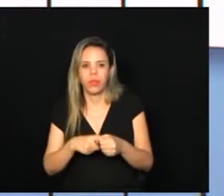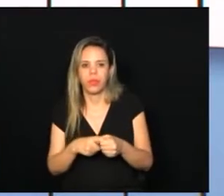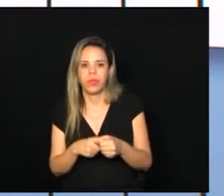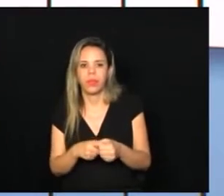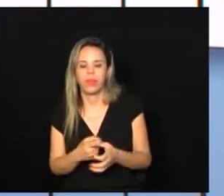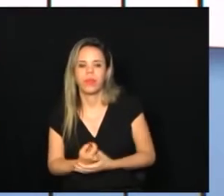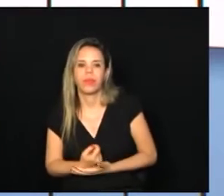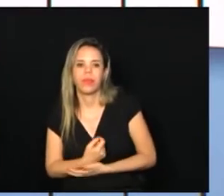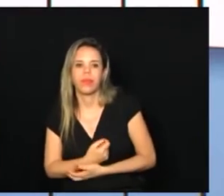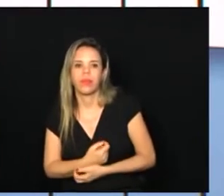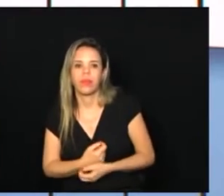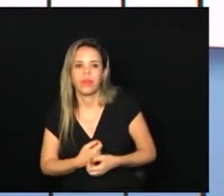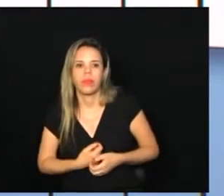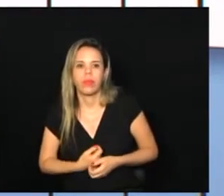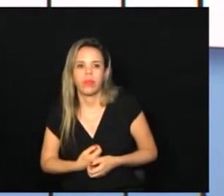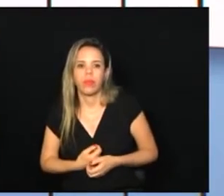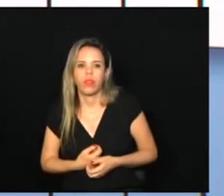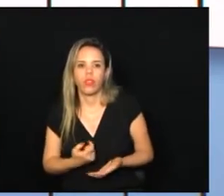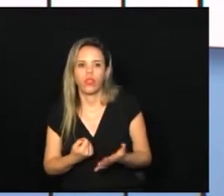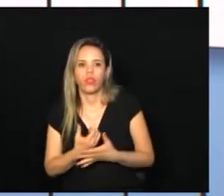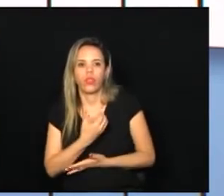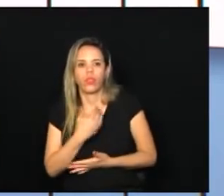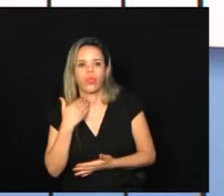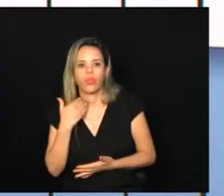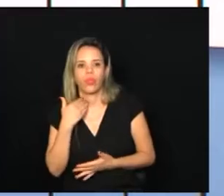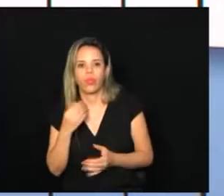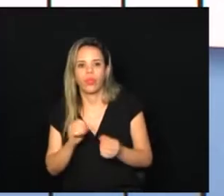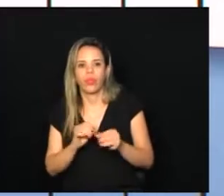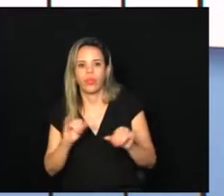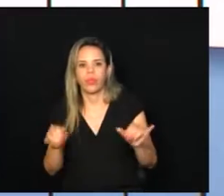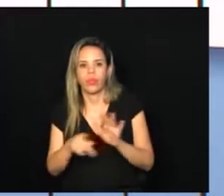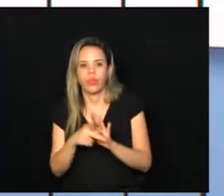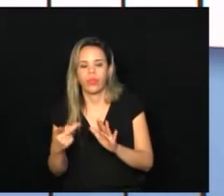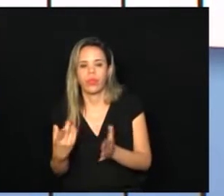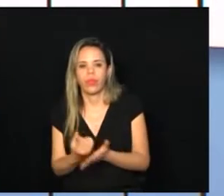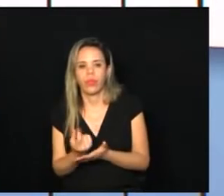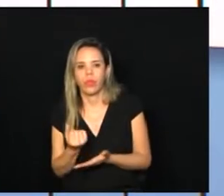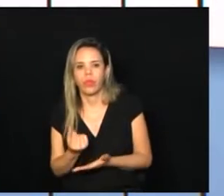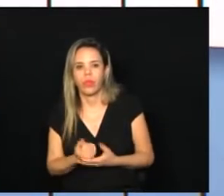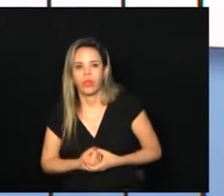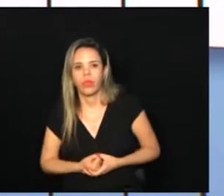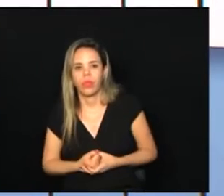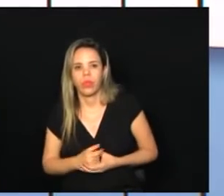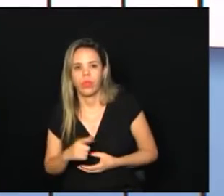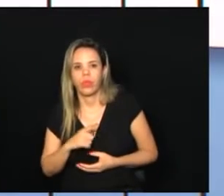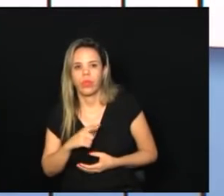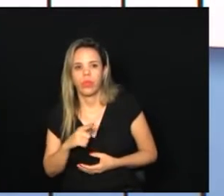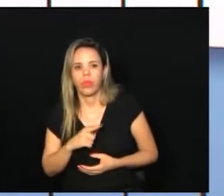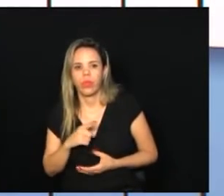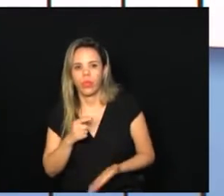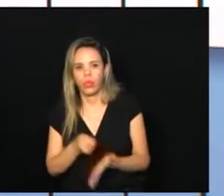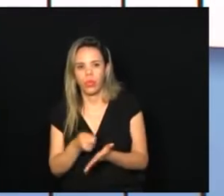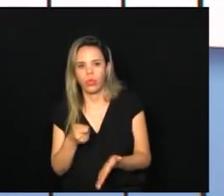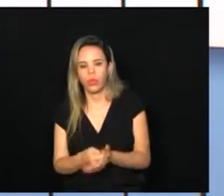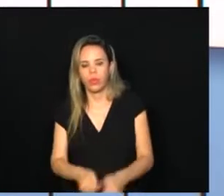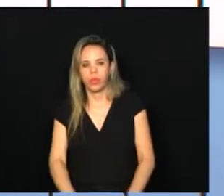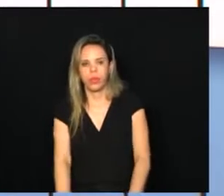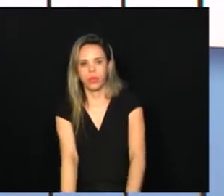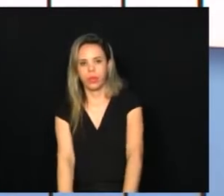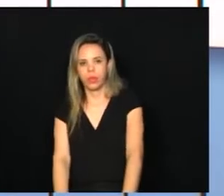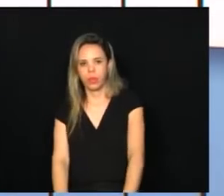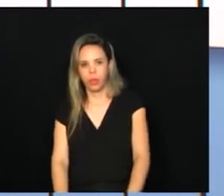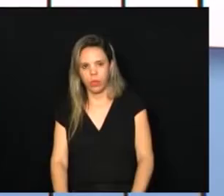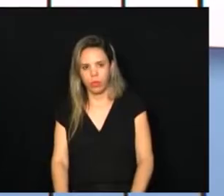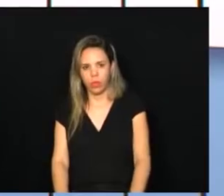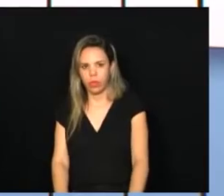ser restituído, e a conta bancária a ser informada para a restituição deverá ser obrigatoriamente a